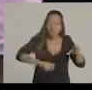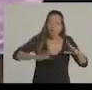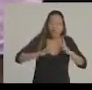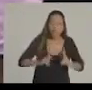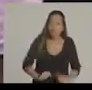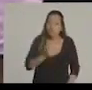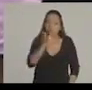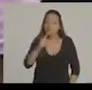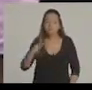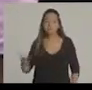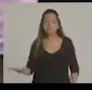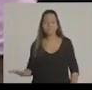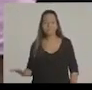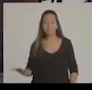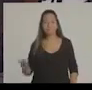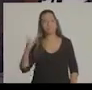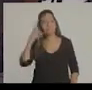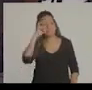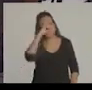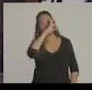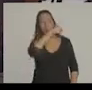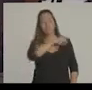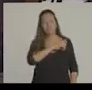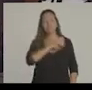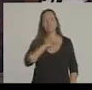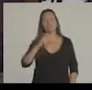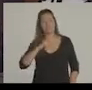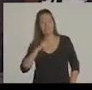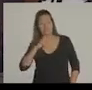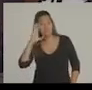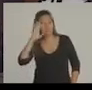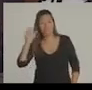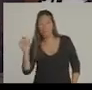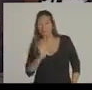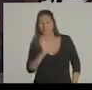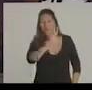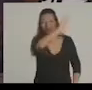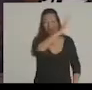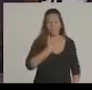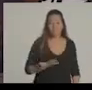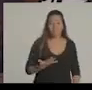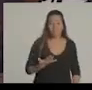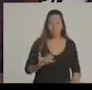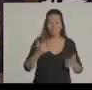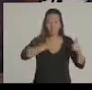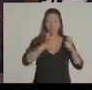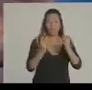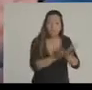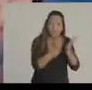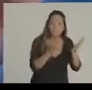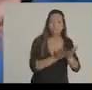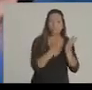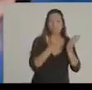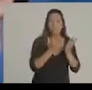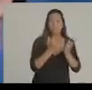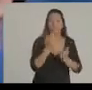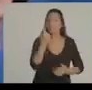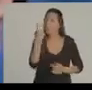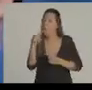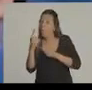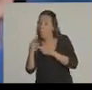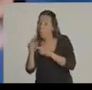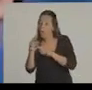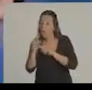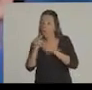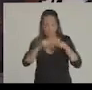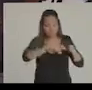ou não atender. A saúde é a nossa vida, né? 27% dos moradores do Rio não vivem com saneamento. É muita coisa.